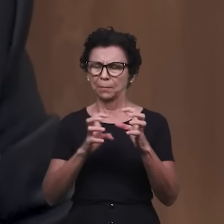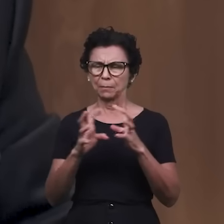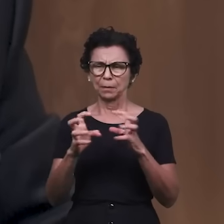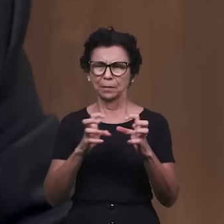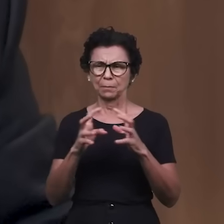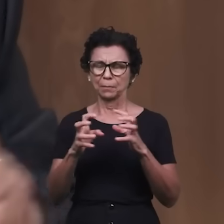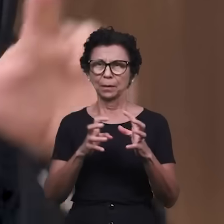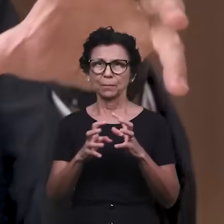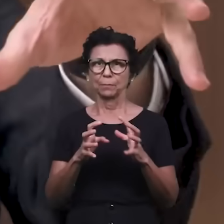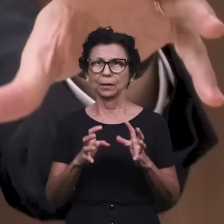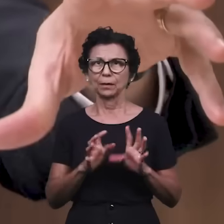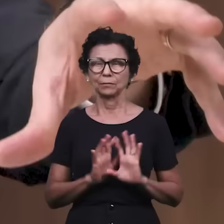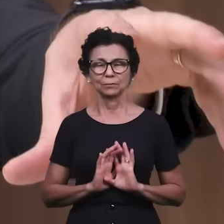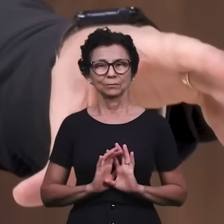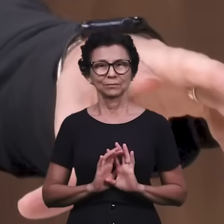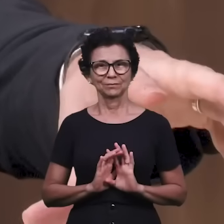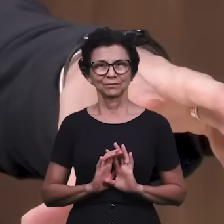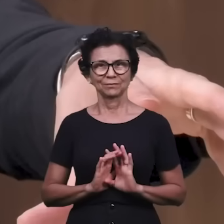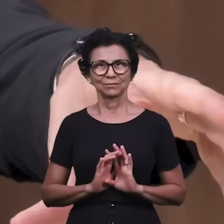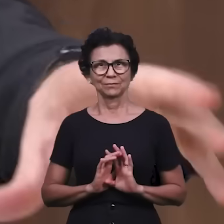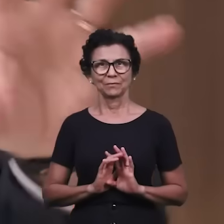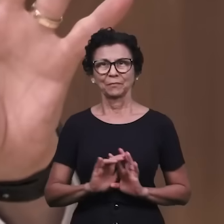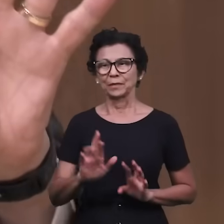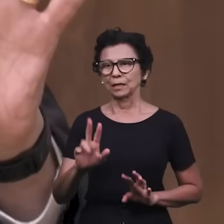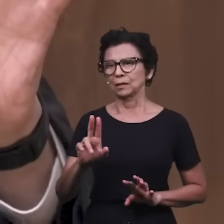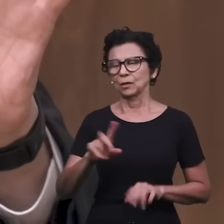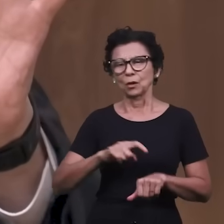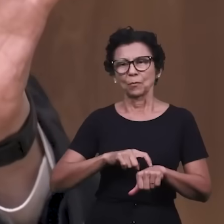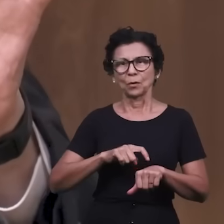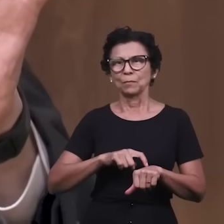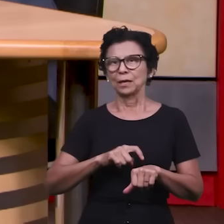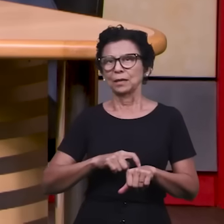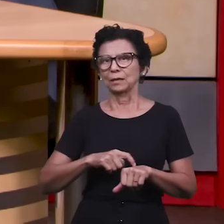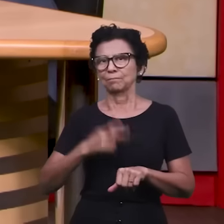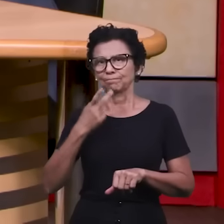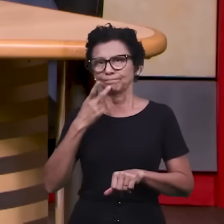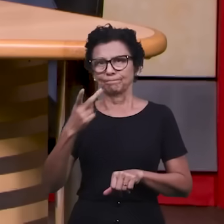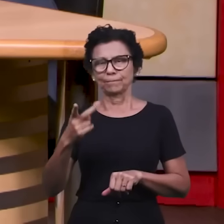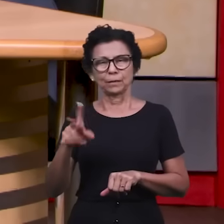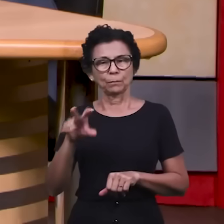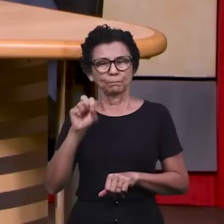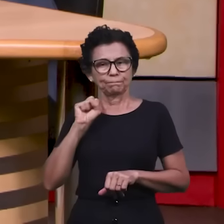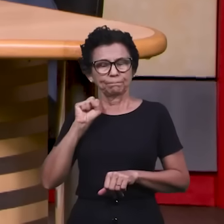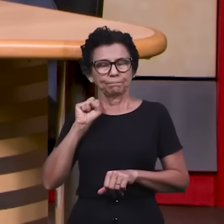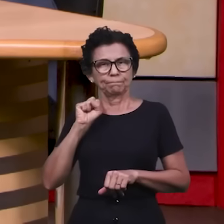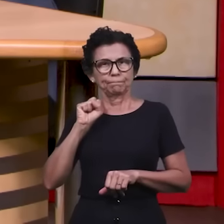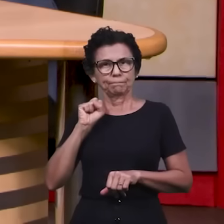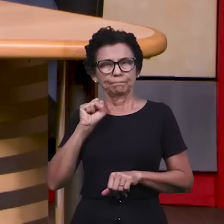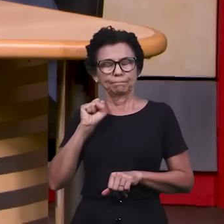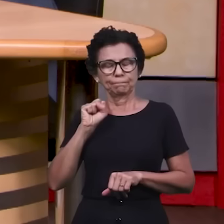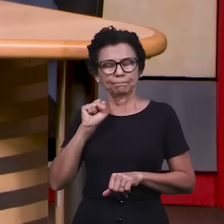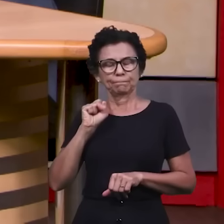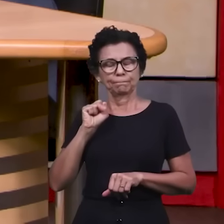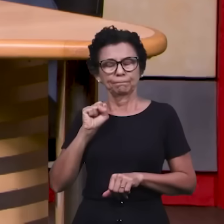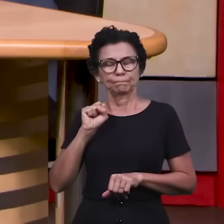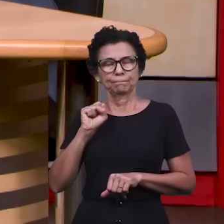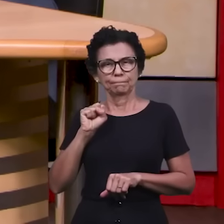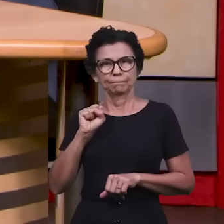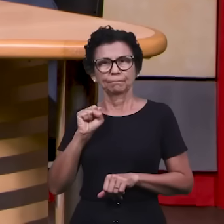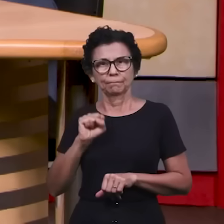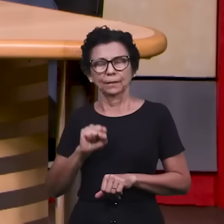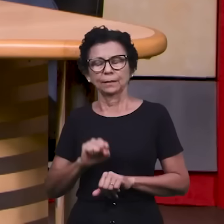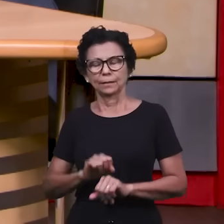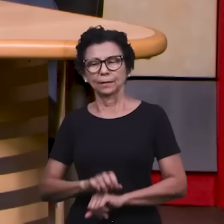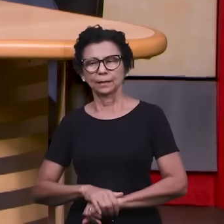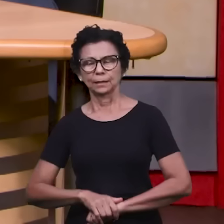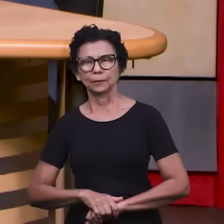se entendendo. Não é o momento. Não é. Quer ver um que acontece? Leva o pastor que depois vai cuidar daquilo. E o que acontece